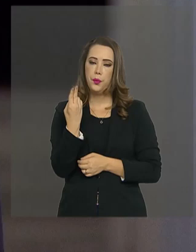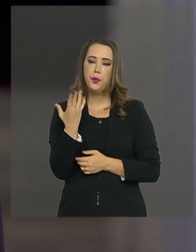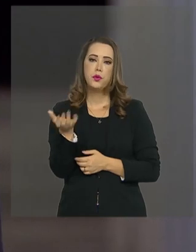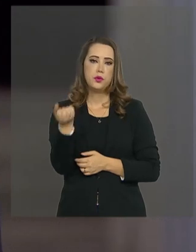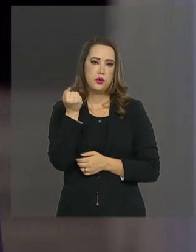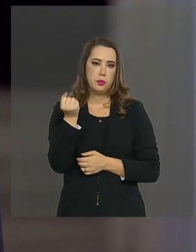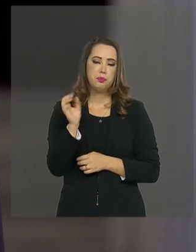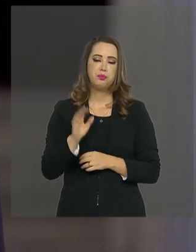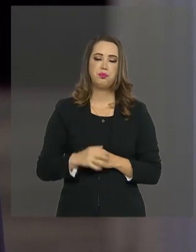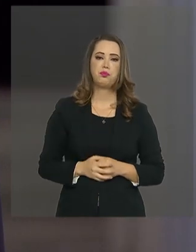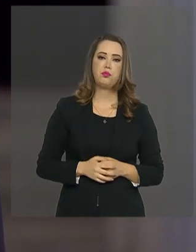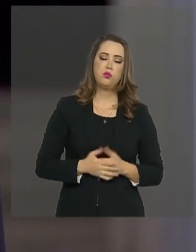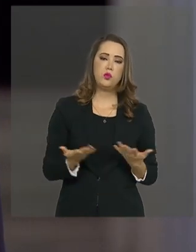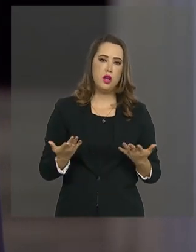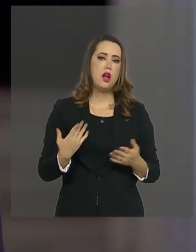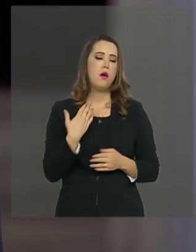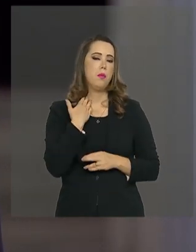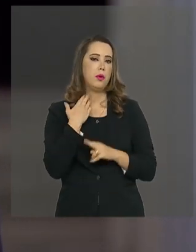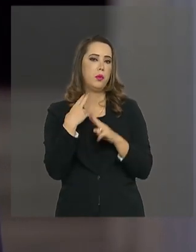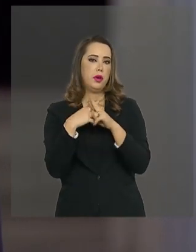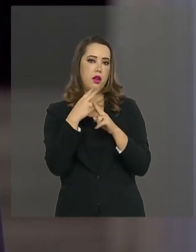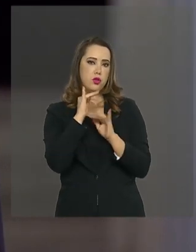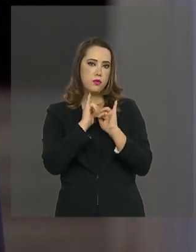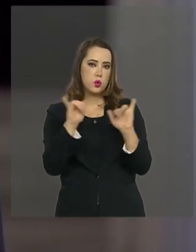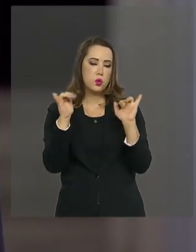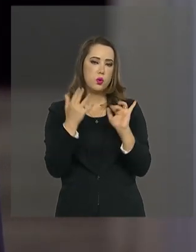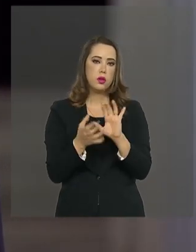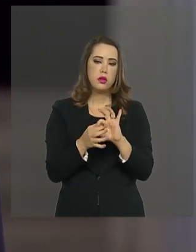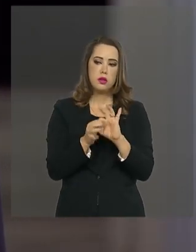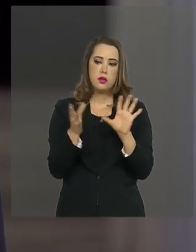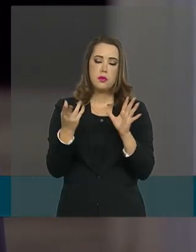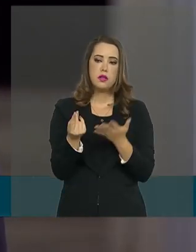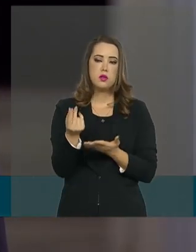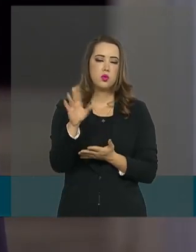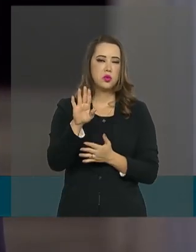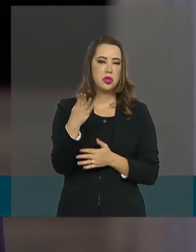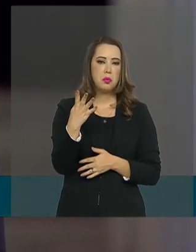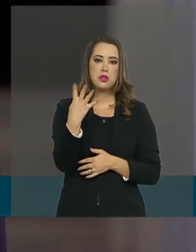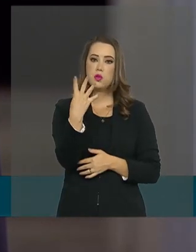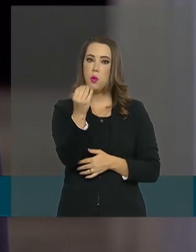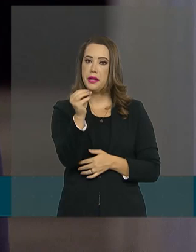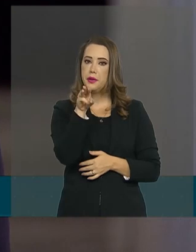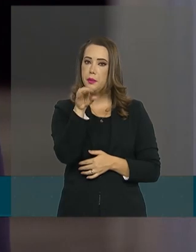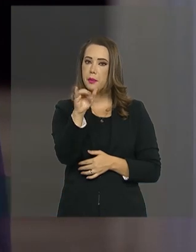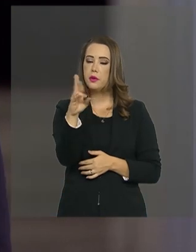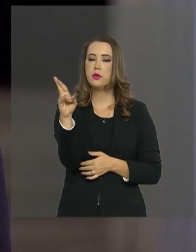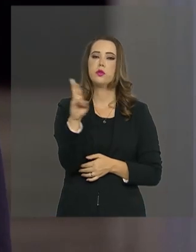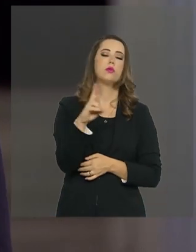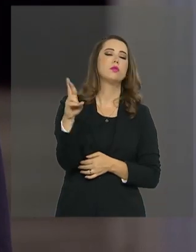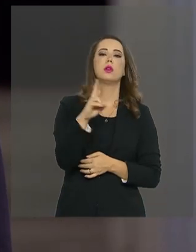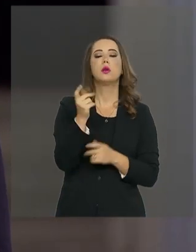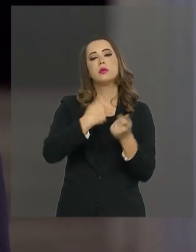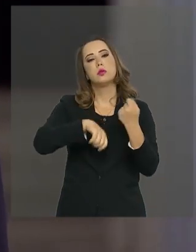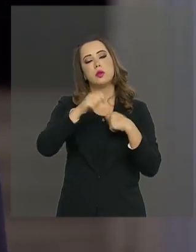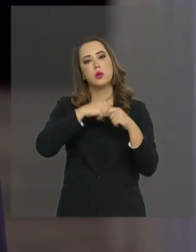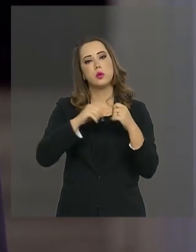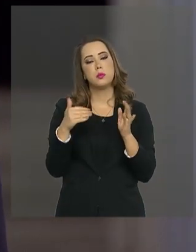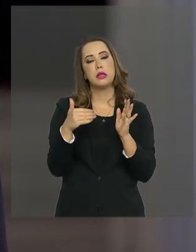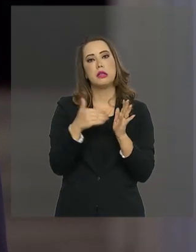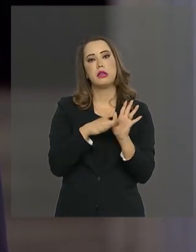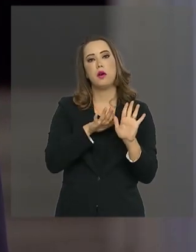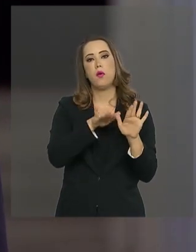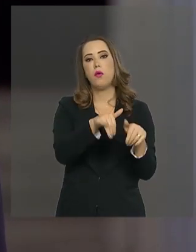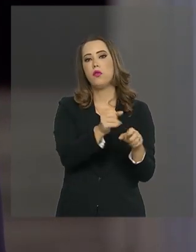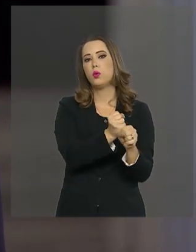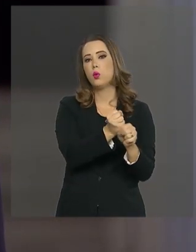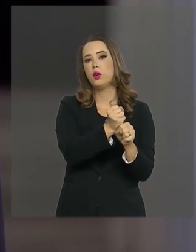os saques do FGTS podem resultar em uma liberação de cerca de 40 bilhões de reais na economia até o fim do